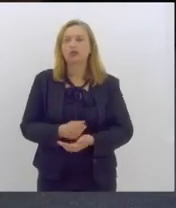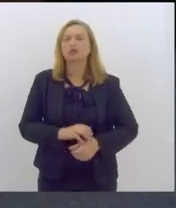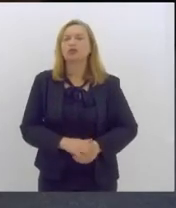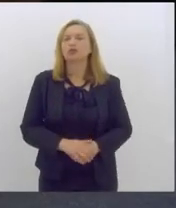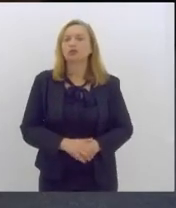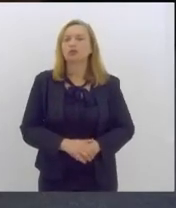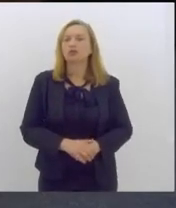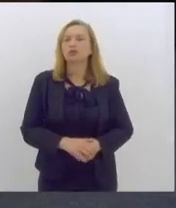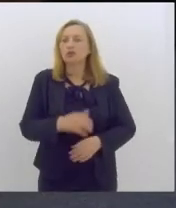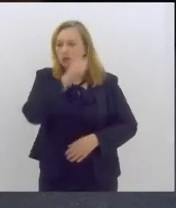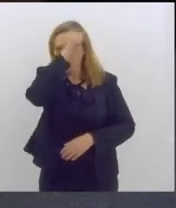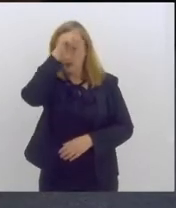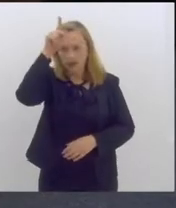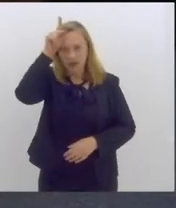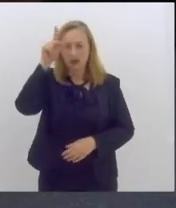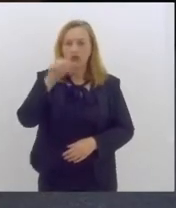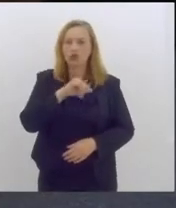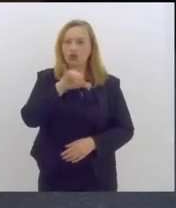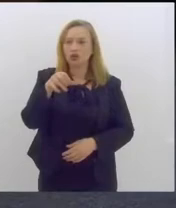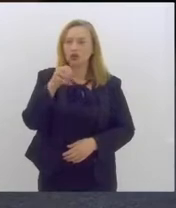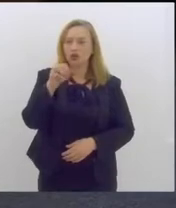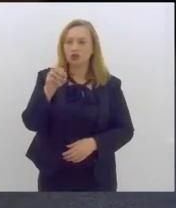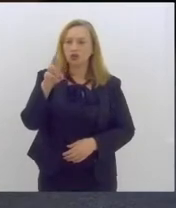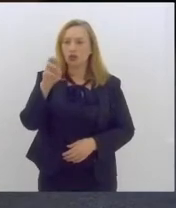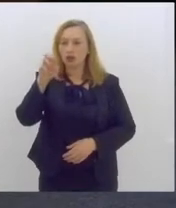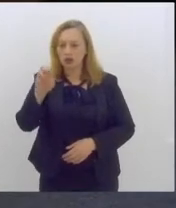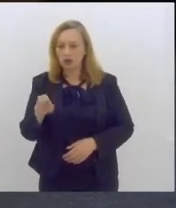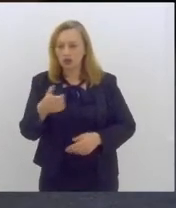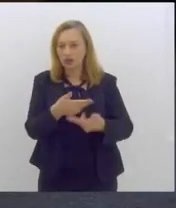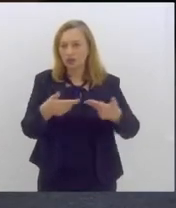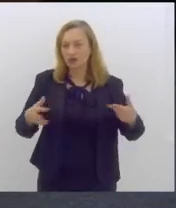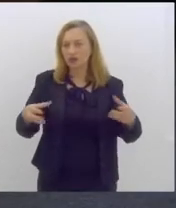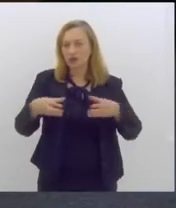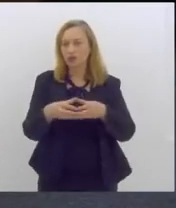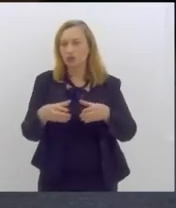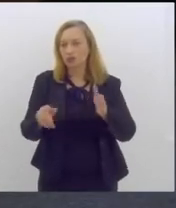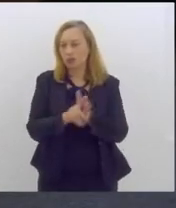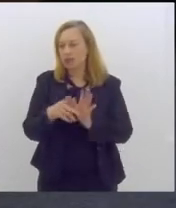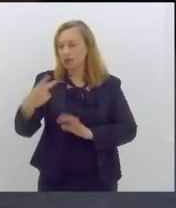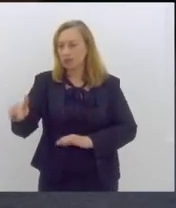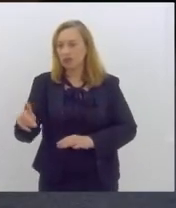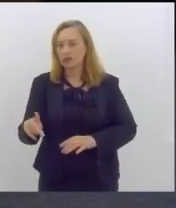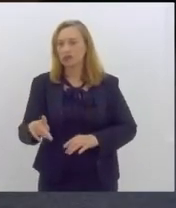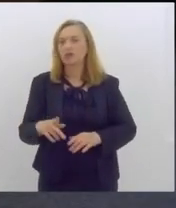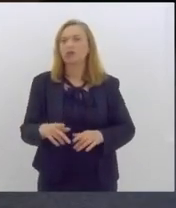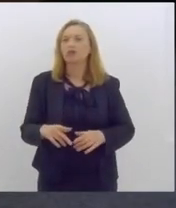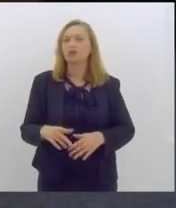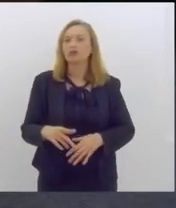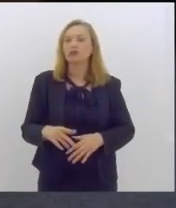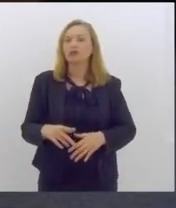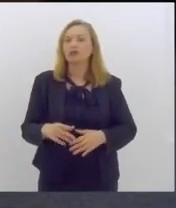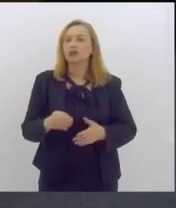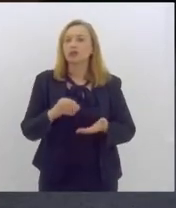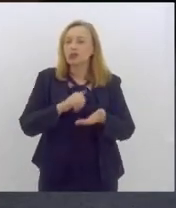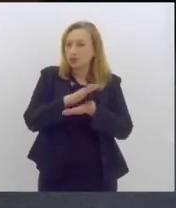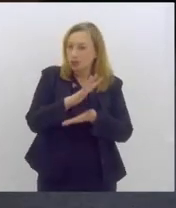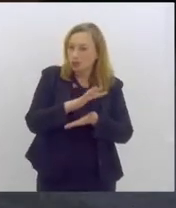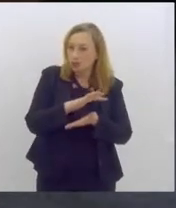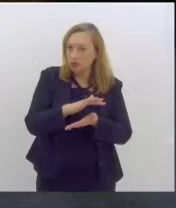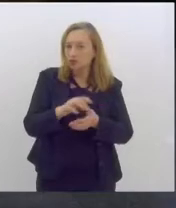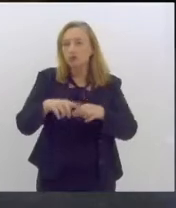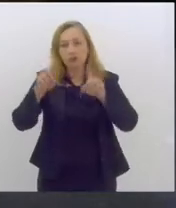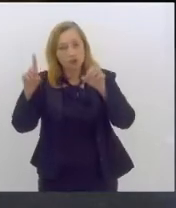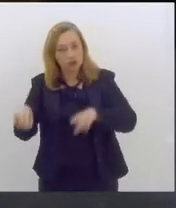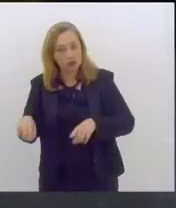discricionária pelo prefeito de Jorge Miranda e por vários membros de sua equipe O que é o que ocasionou a demissão de